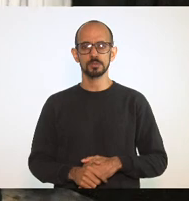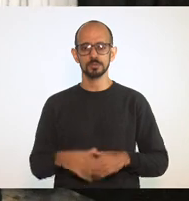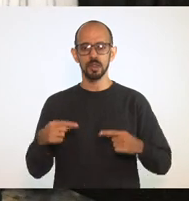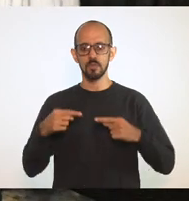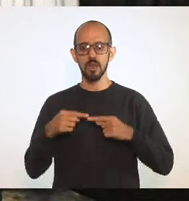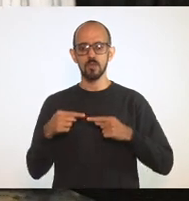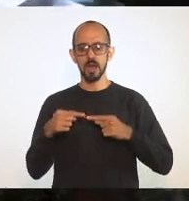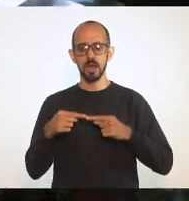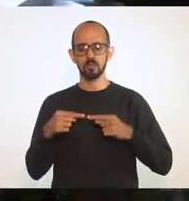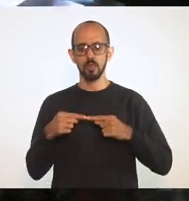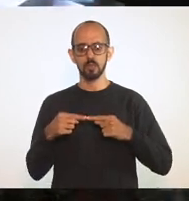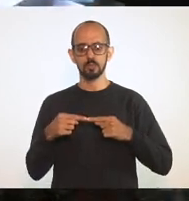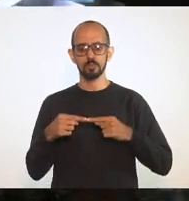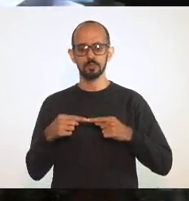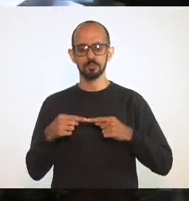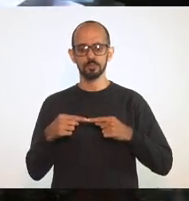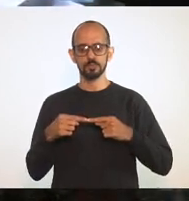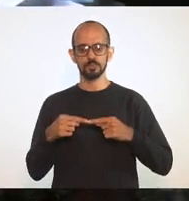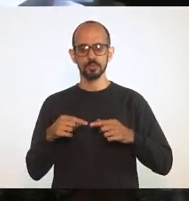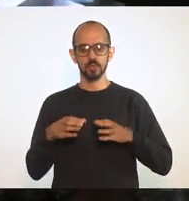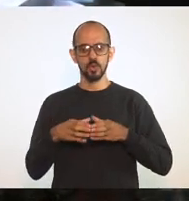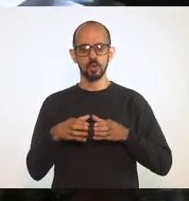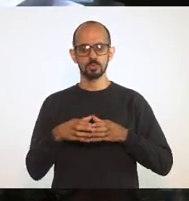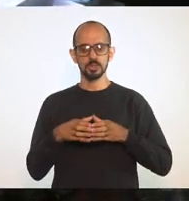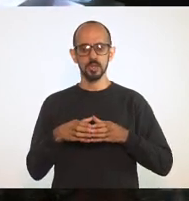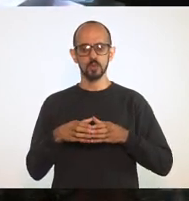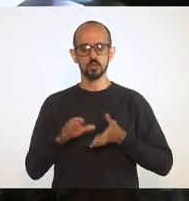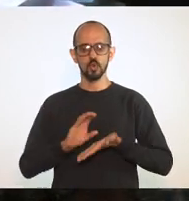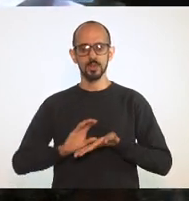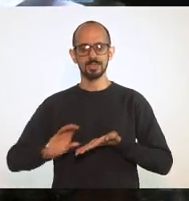Favorável, senhor presidente. Pela Comissão de Orçamento, deputado Márcio Pacheco.